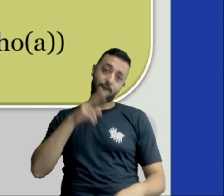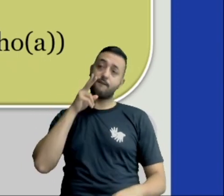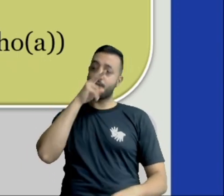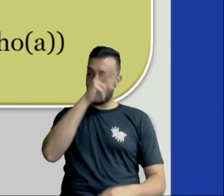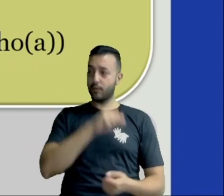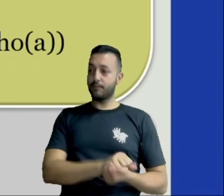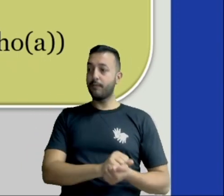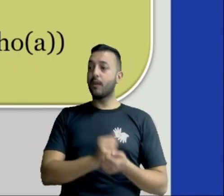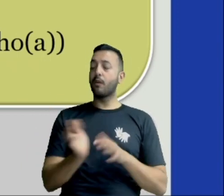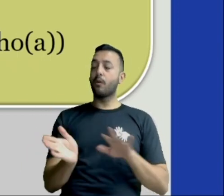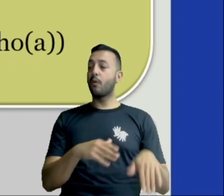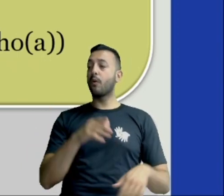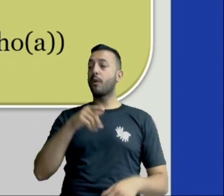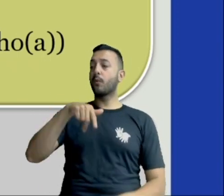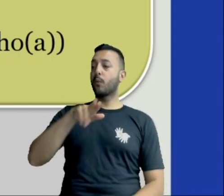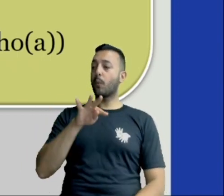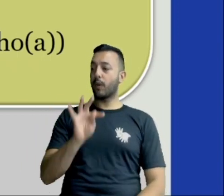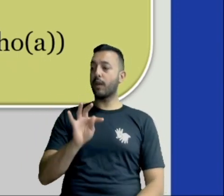quite fit,